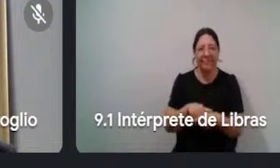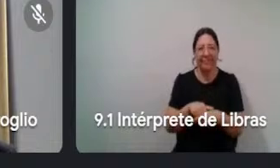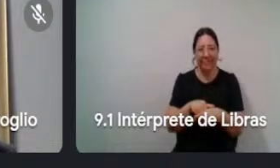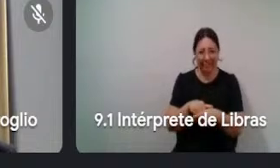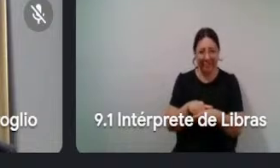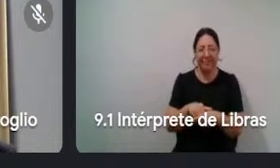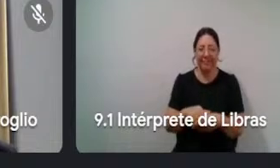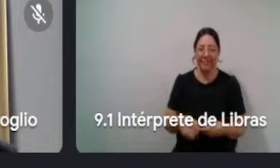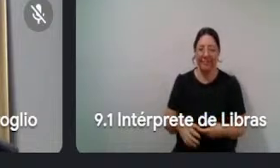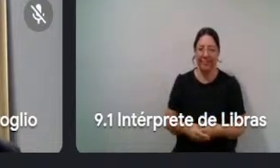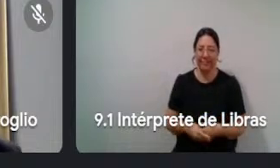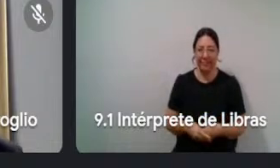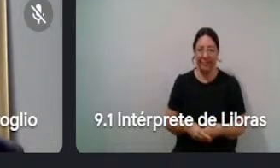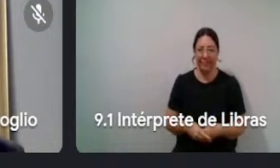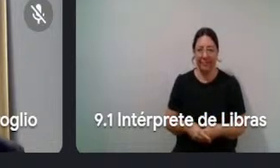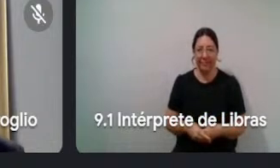sua